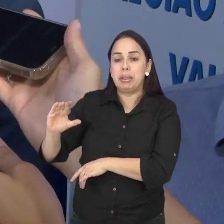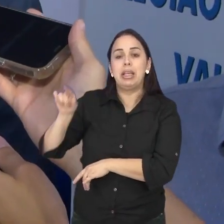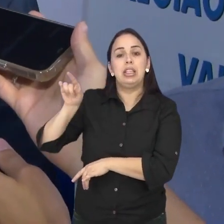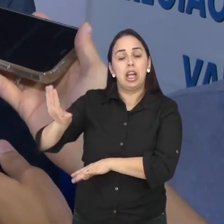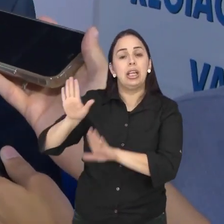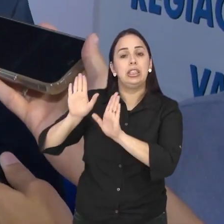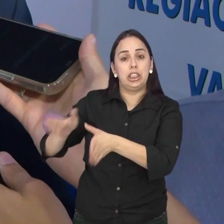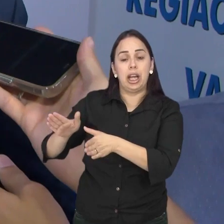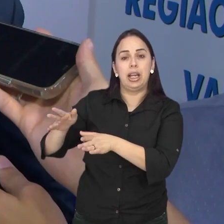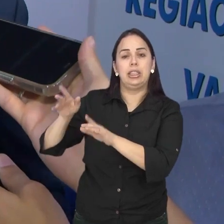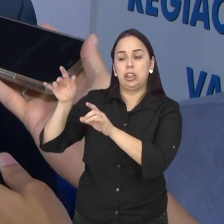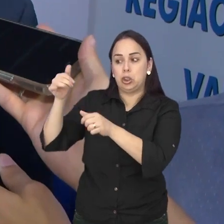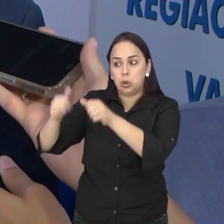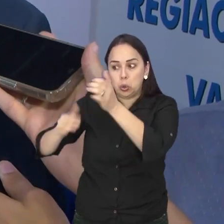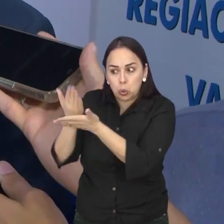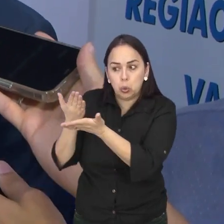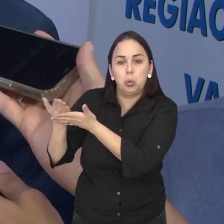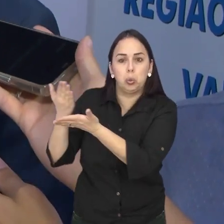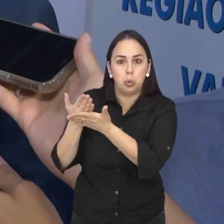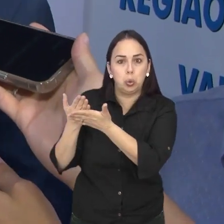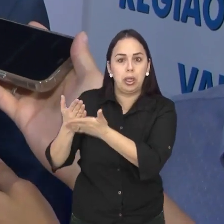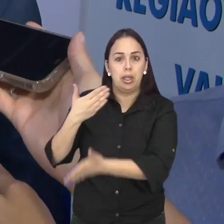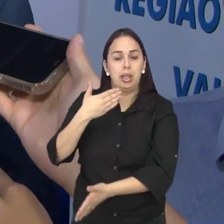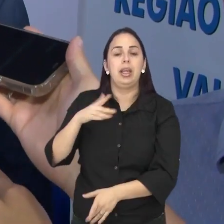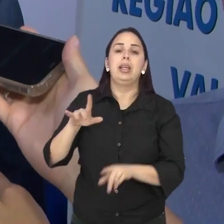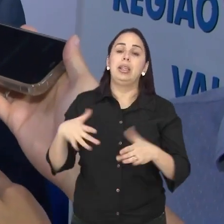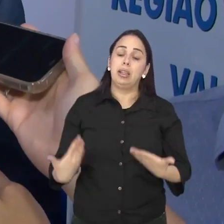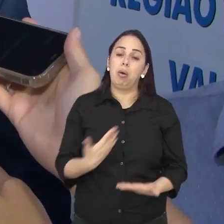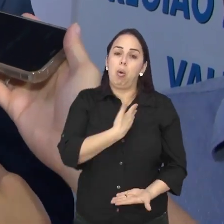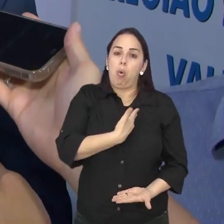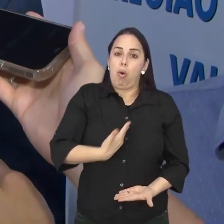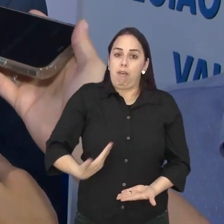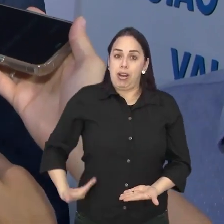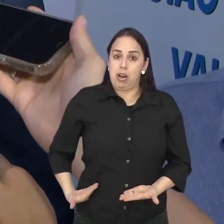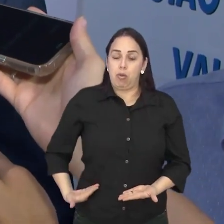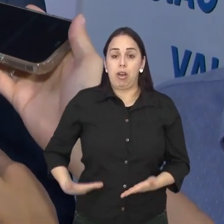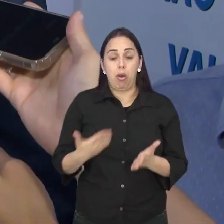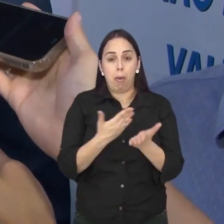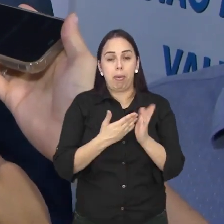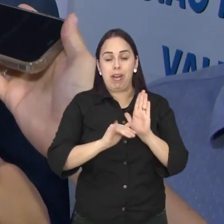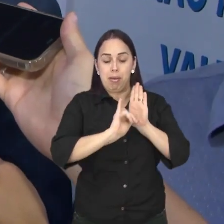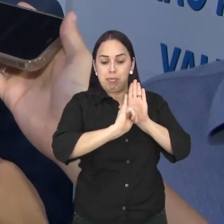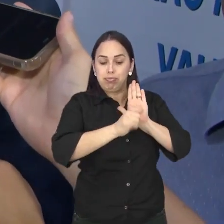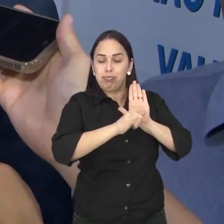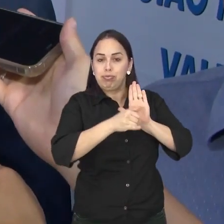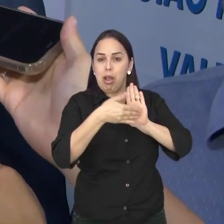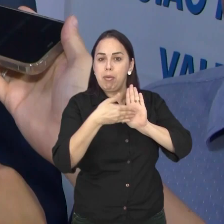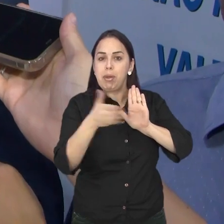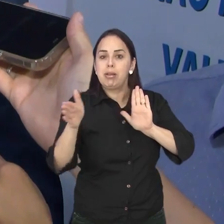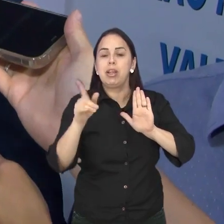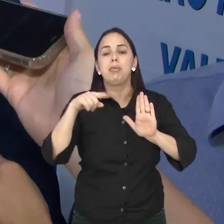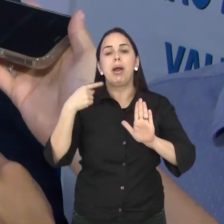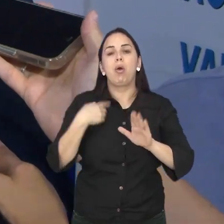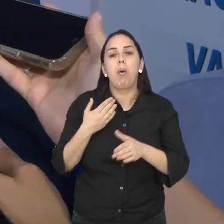mais adiantado e o governador, então, passa a publicar o edital ainda este ano